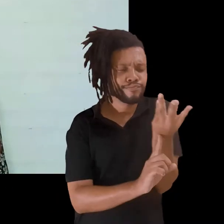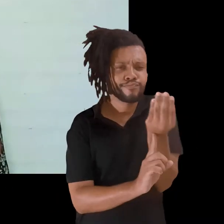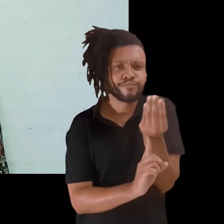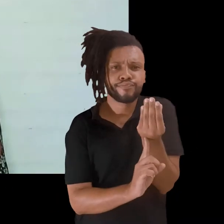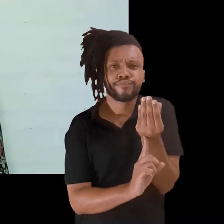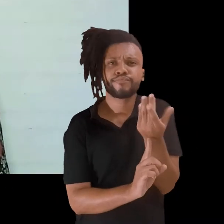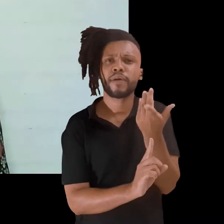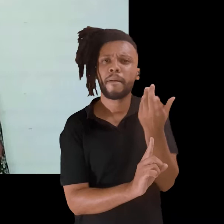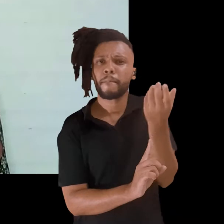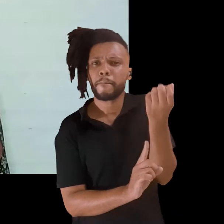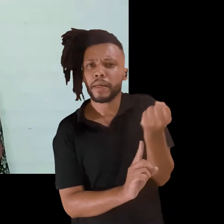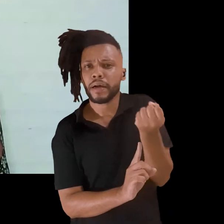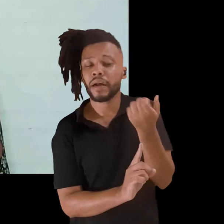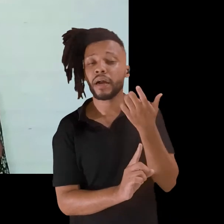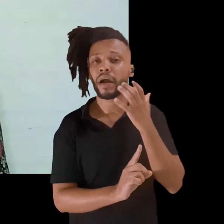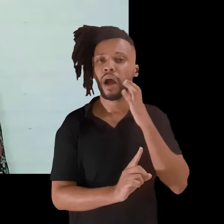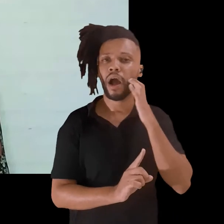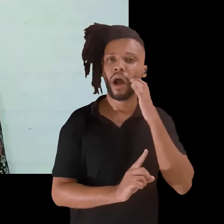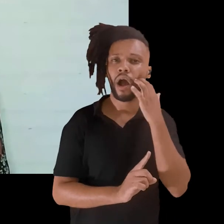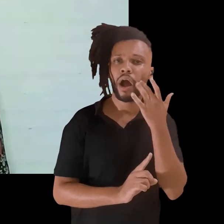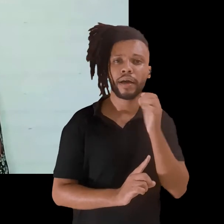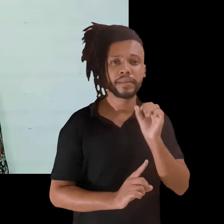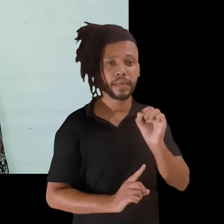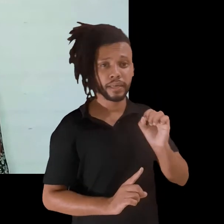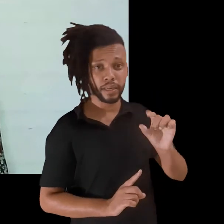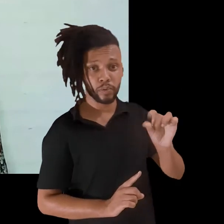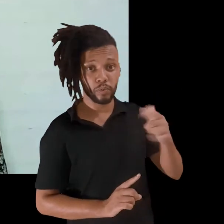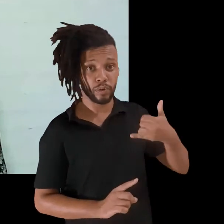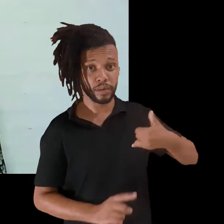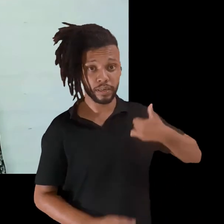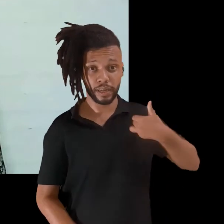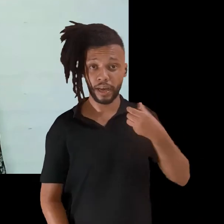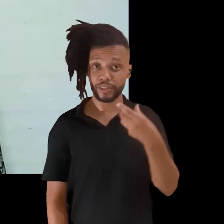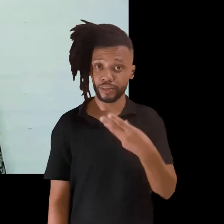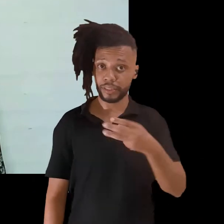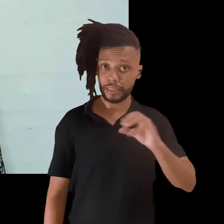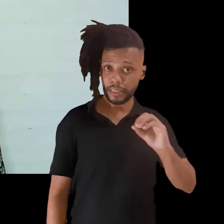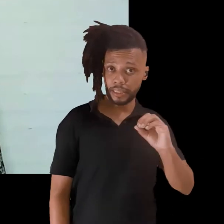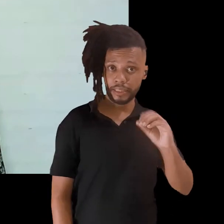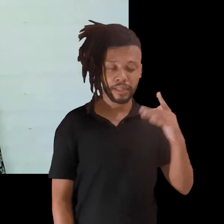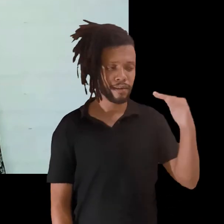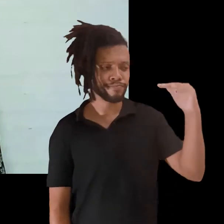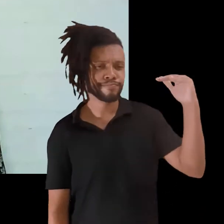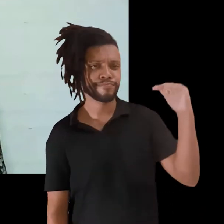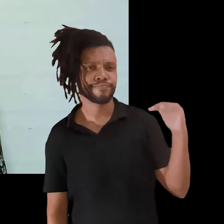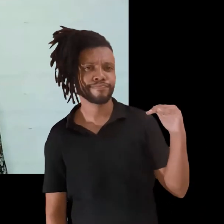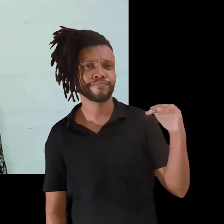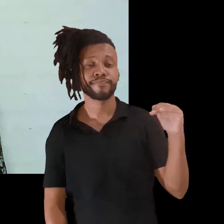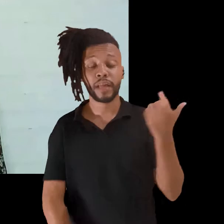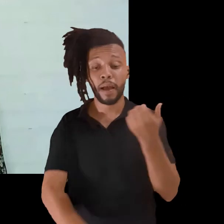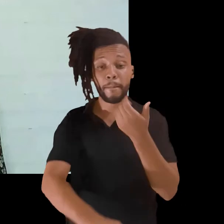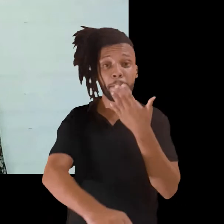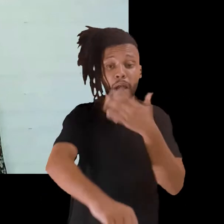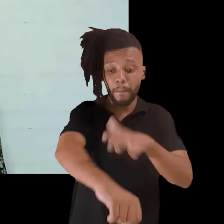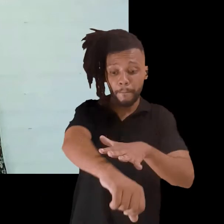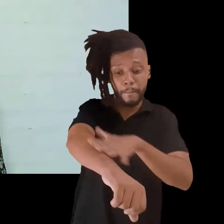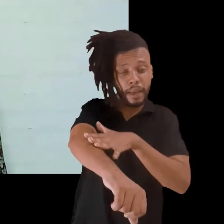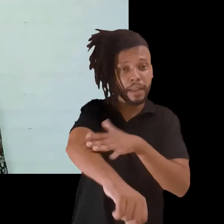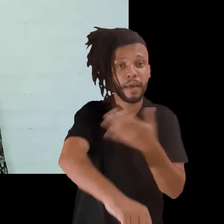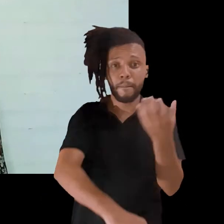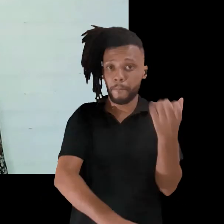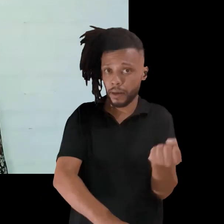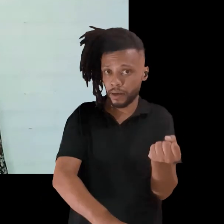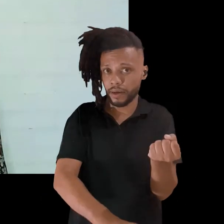brancas, rosas e azuis. Tenho 30 anos e estatura baixa. Minha pele é